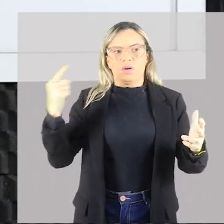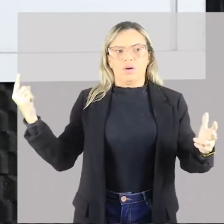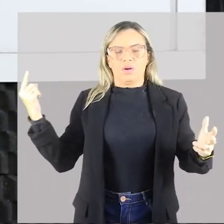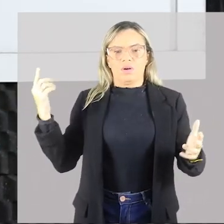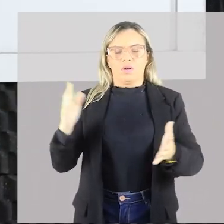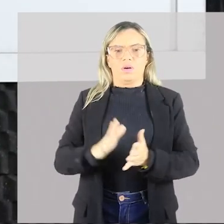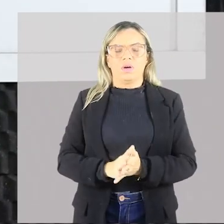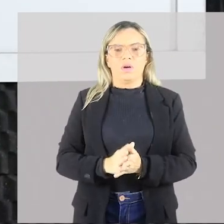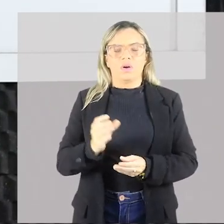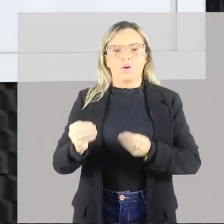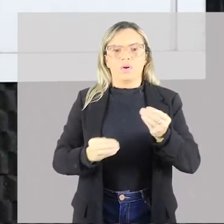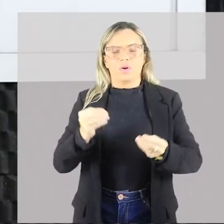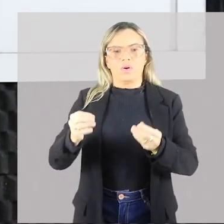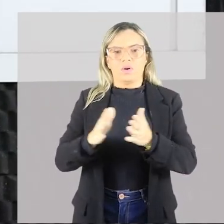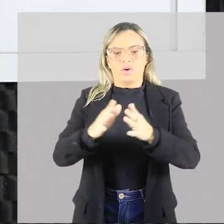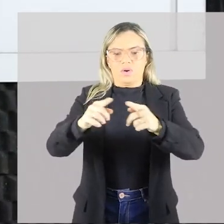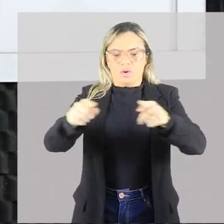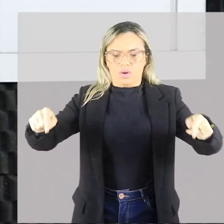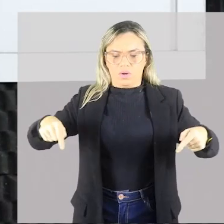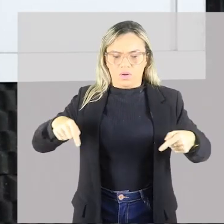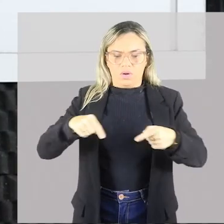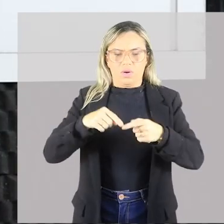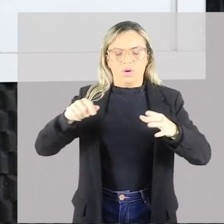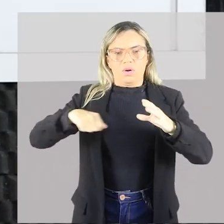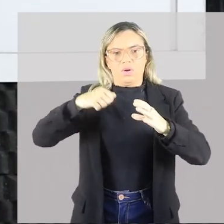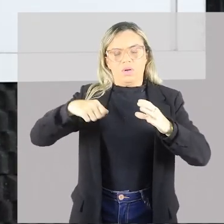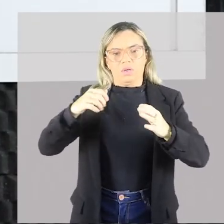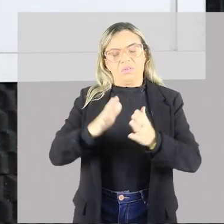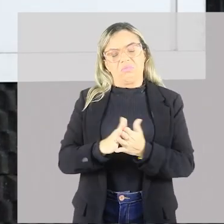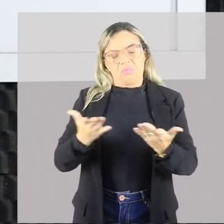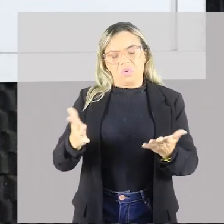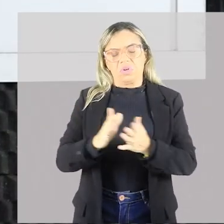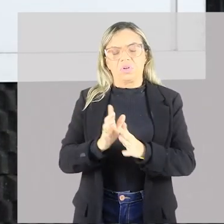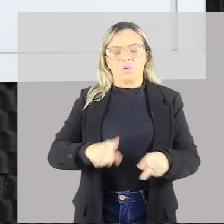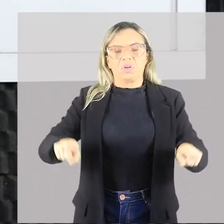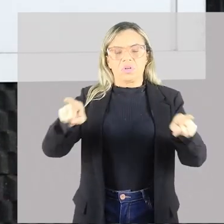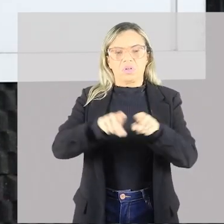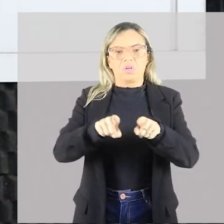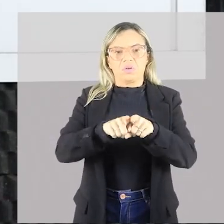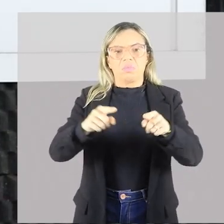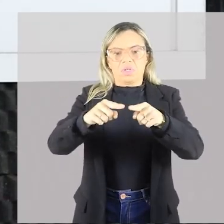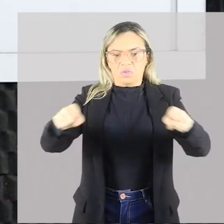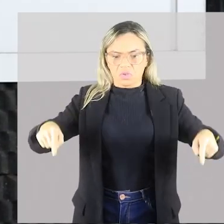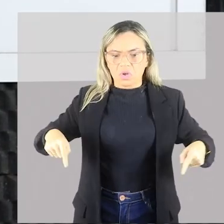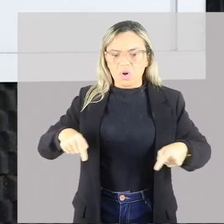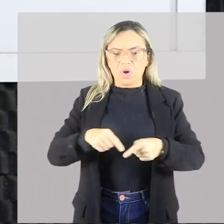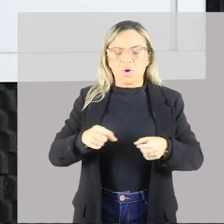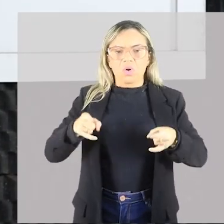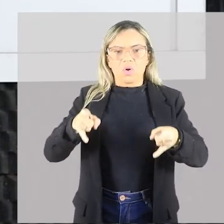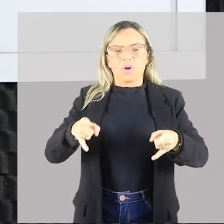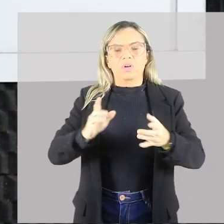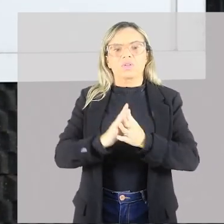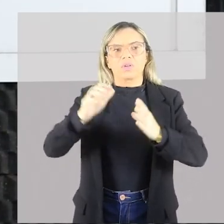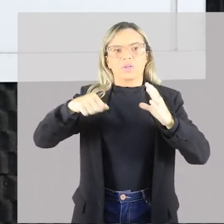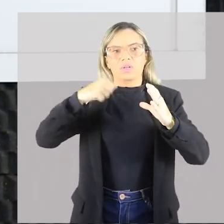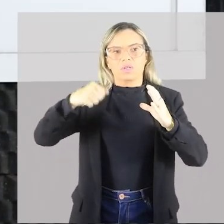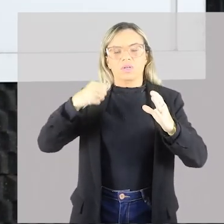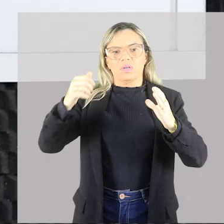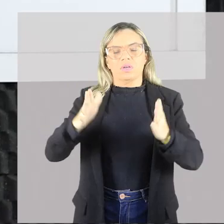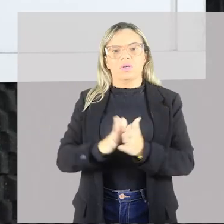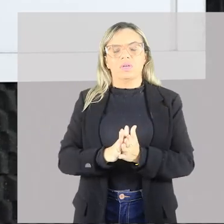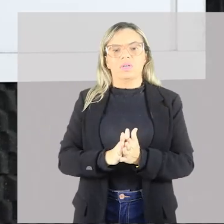formato dessa sala aqui, talvez, provavelmente, o formato do teu quarto, você está assistindo essa aula, certo? E o cubo. São